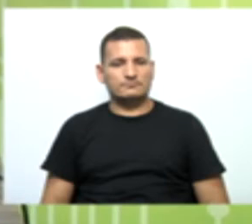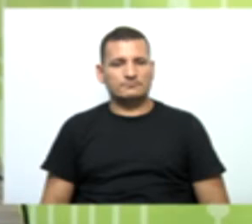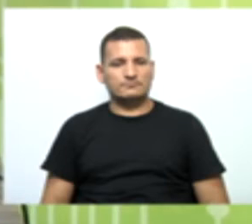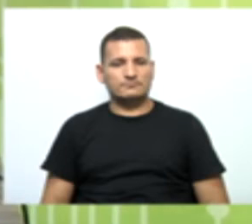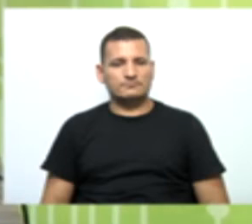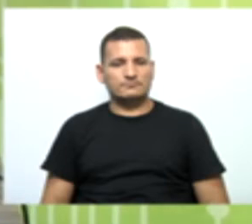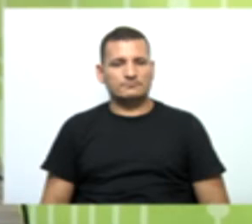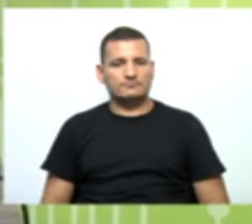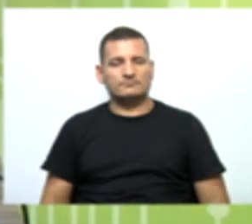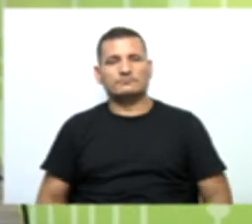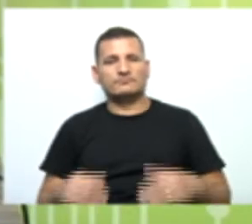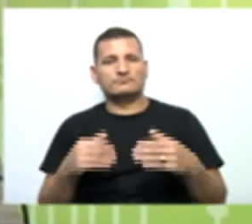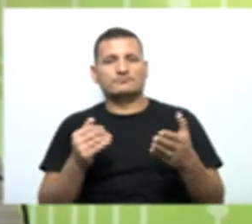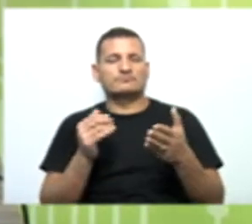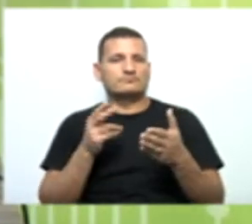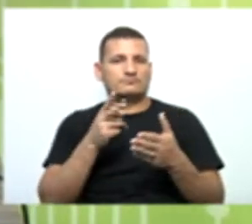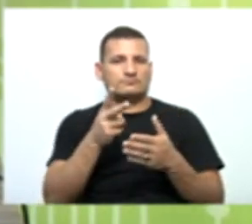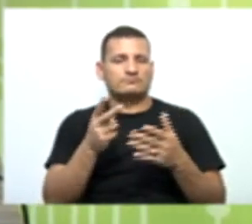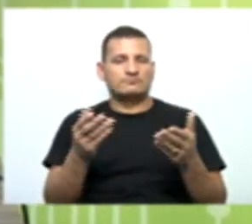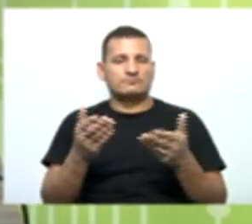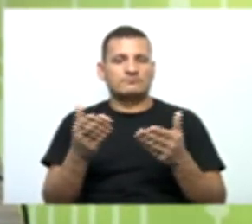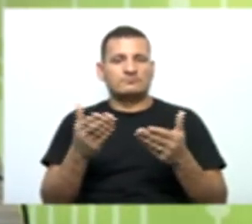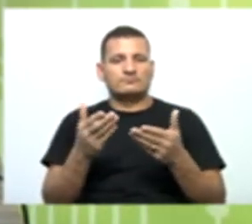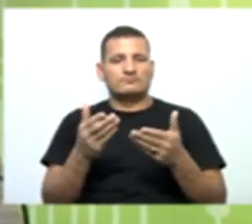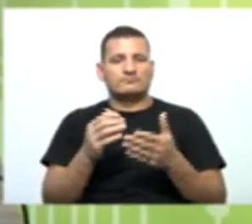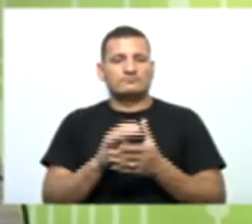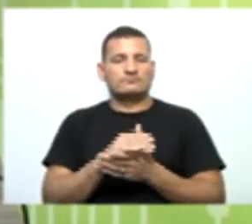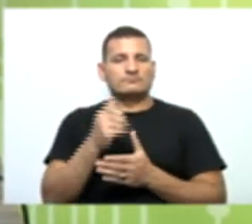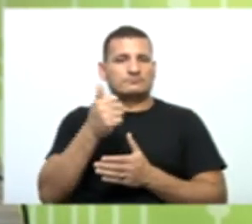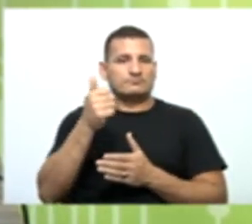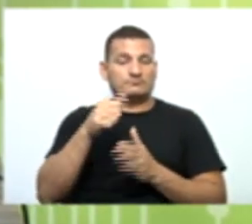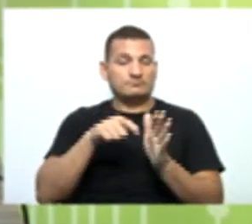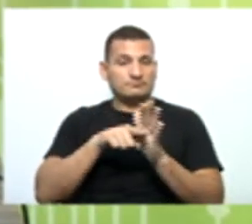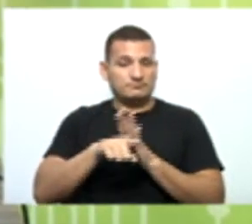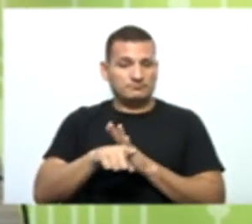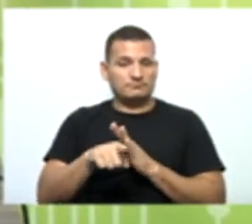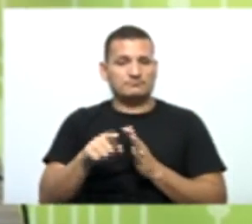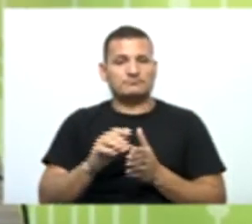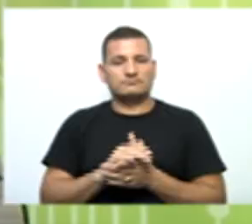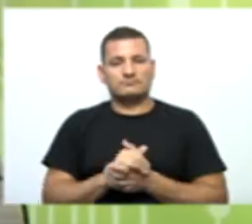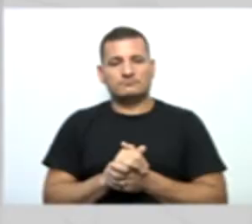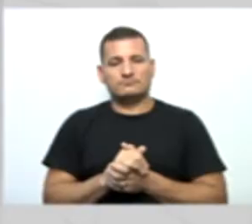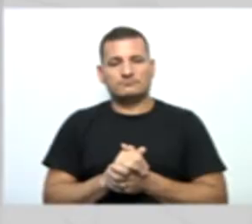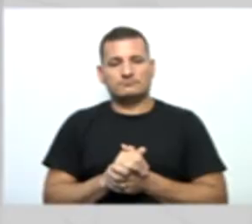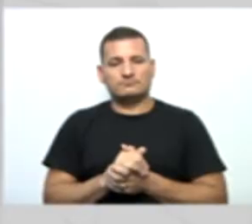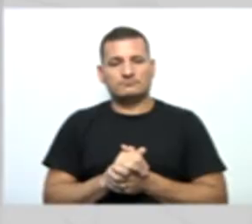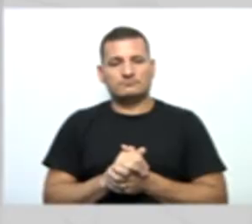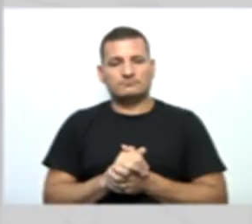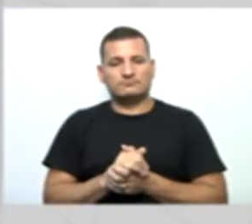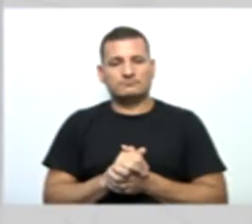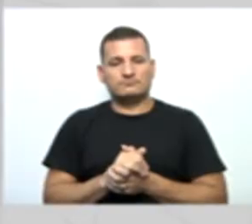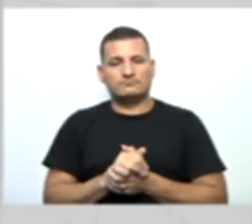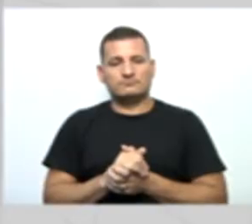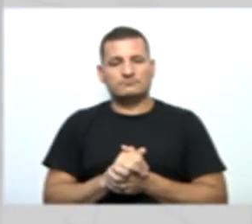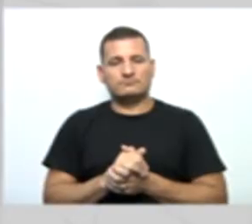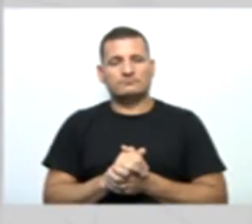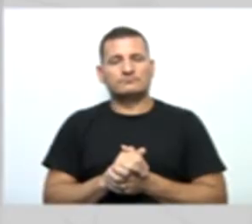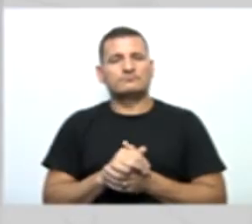vai continuar aqui e vamos começar a partir da primeira questão. Vamos seguir o fluxo aí, ok? Primeira